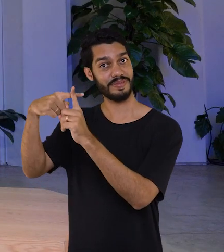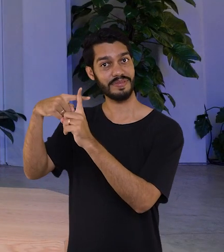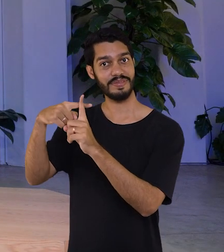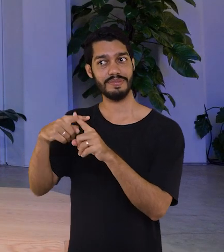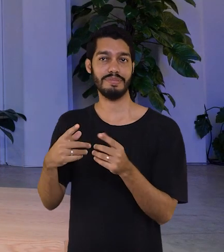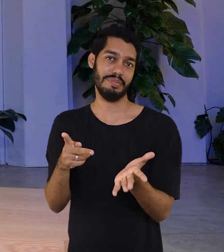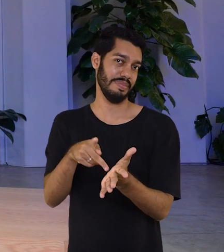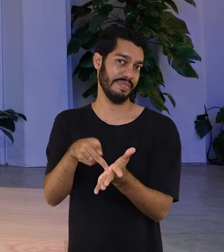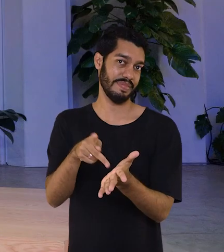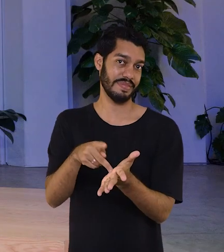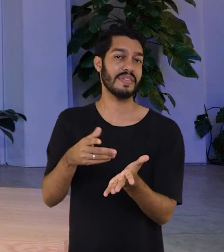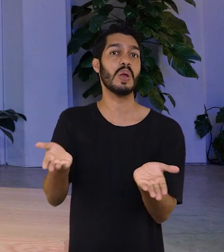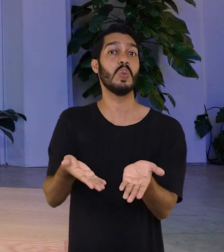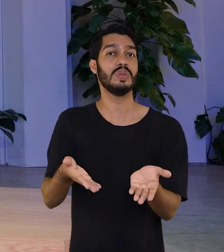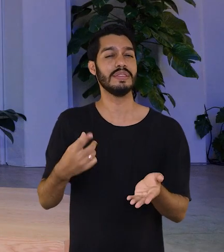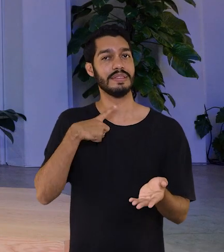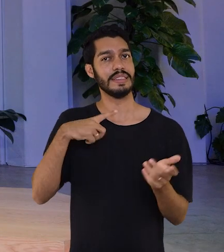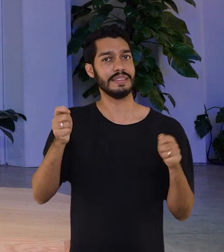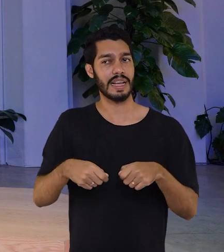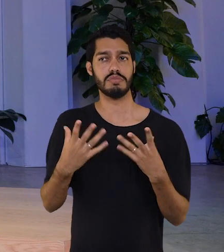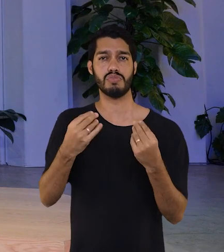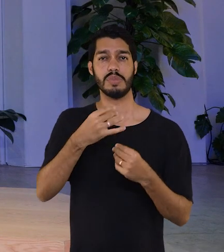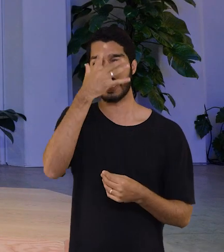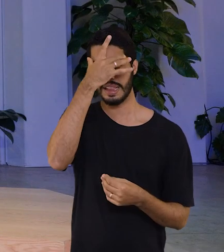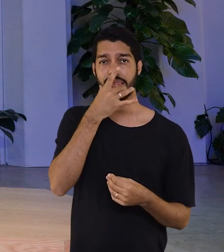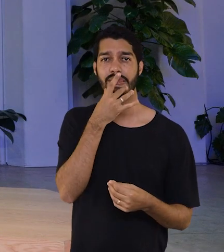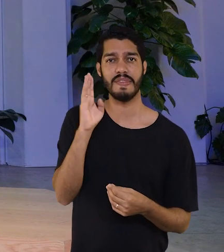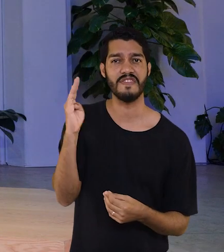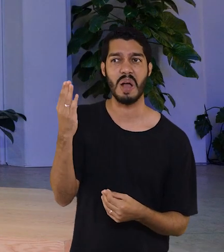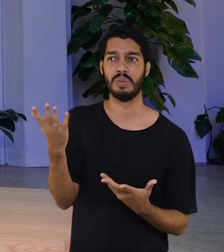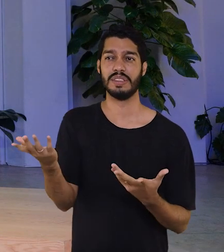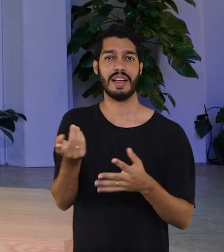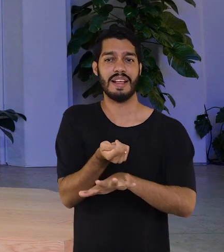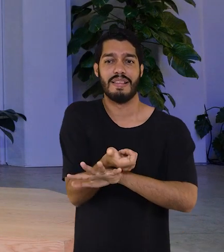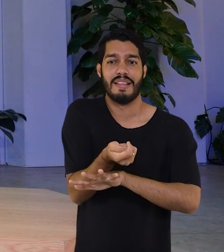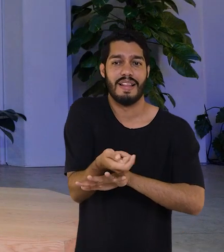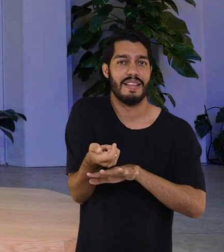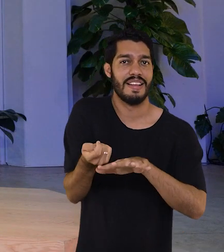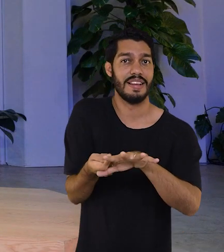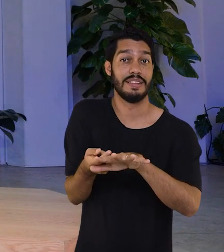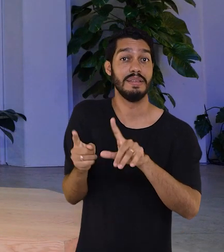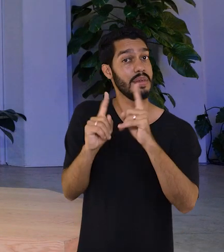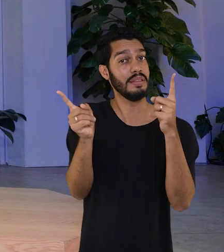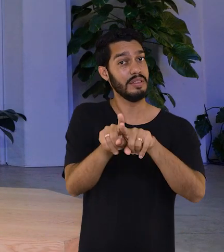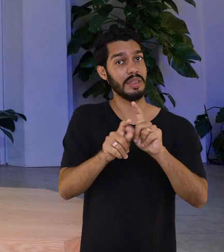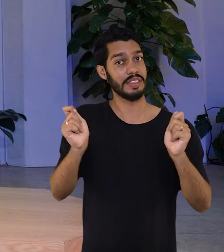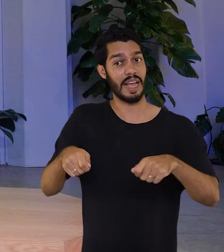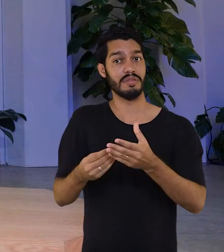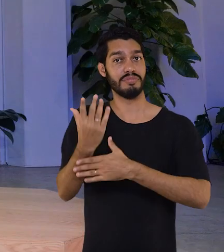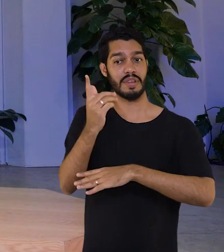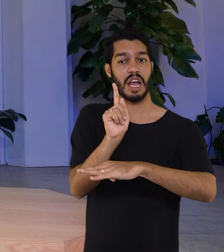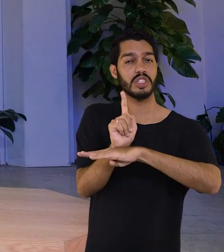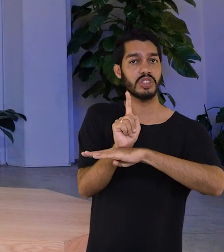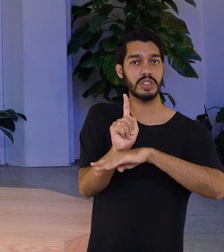um quê de otimismo nesse sentido... De fato, você tem hoje a capacidade de gerar deepfake, você tem a capacidade de gerar fake news, mas você também tem a